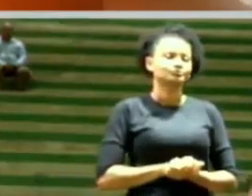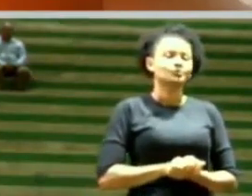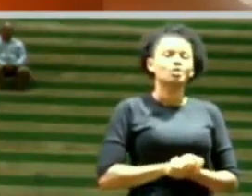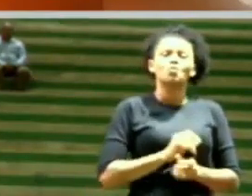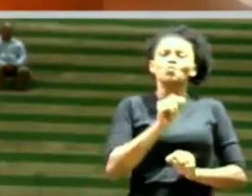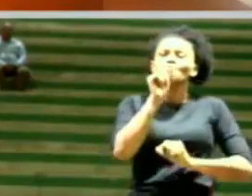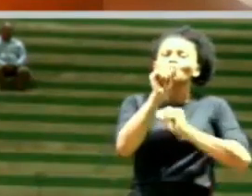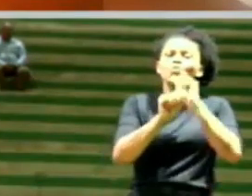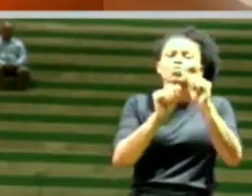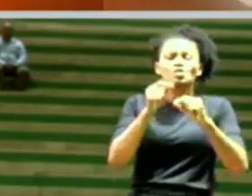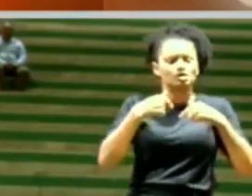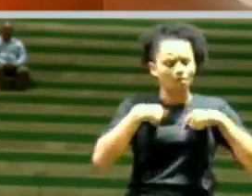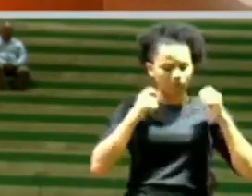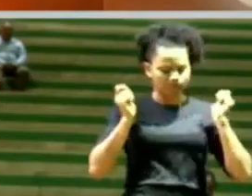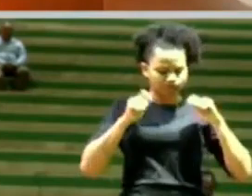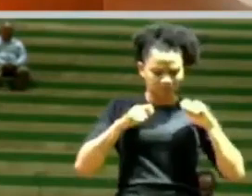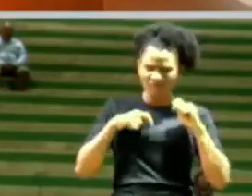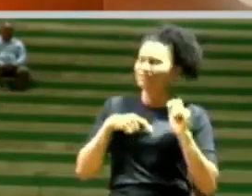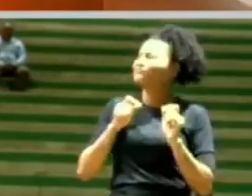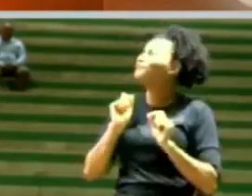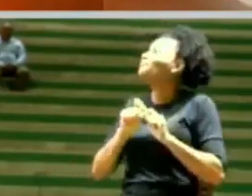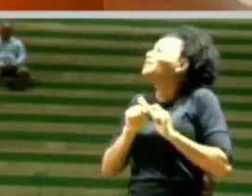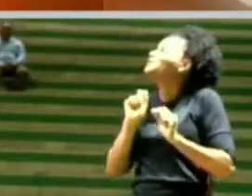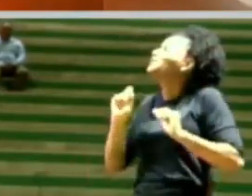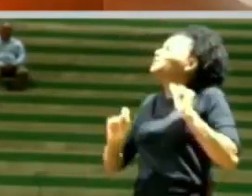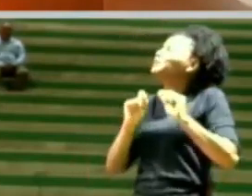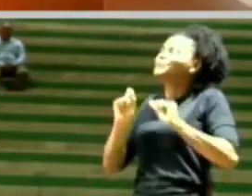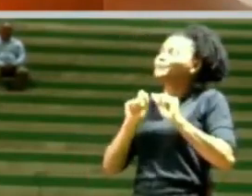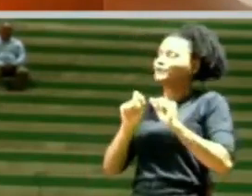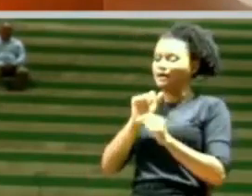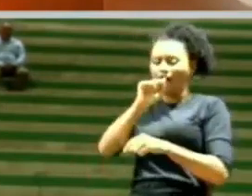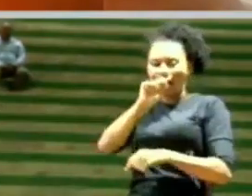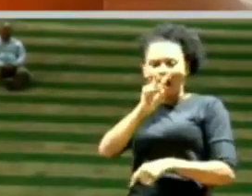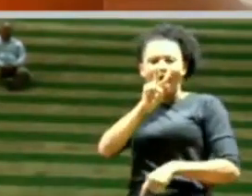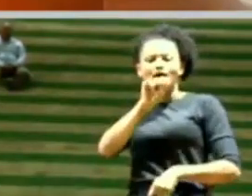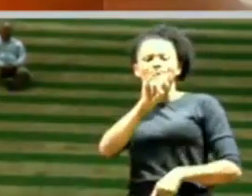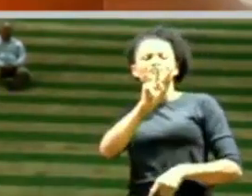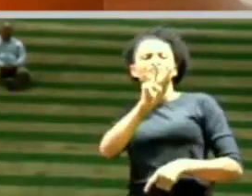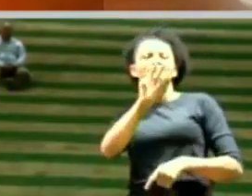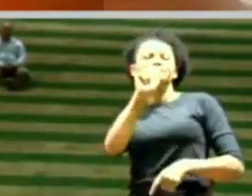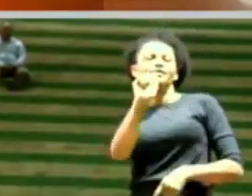O que eu posso fazer por avivamento?